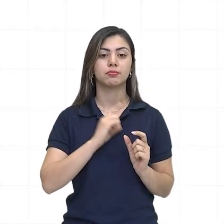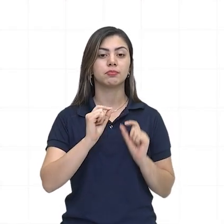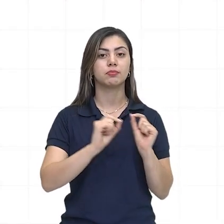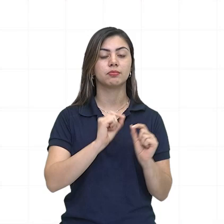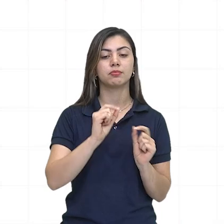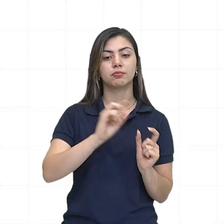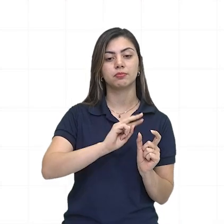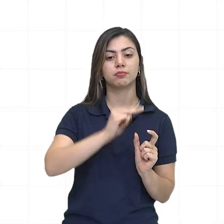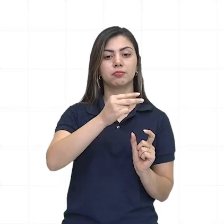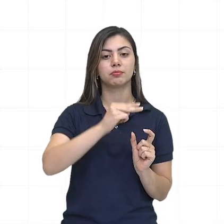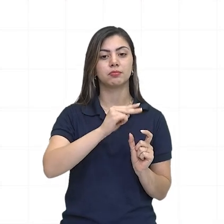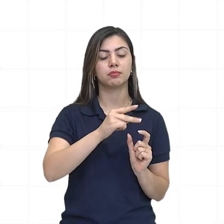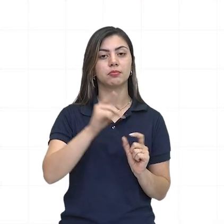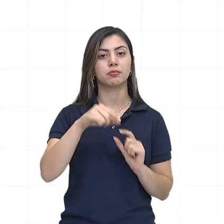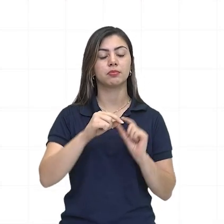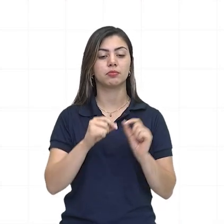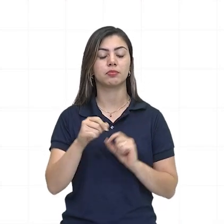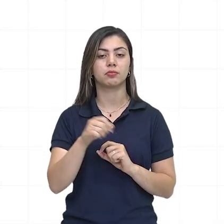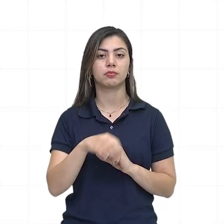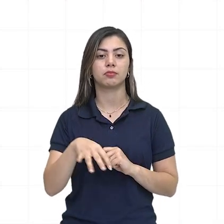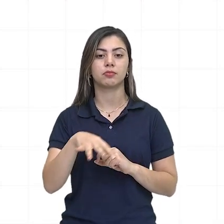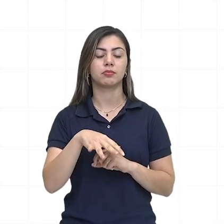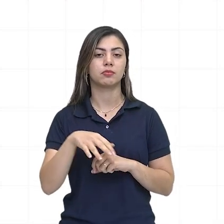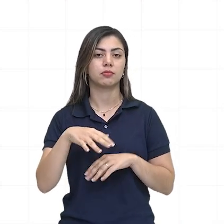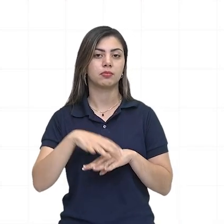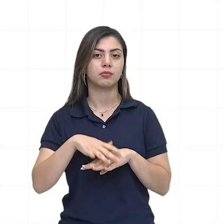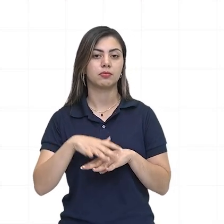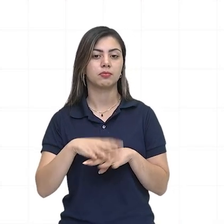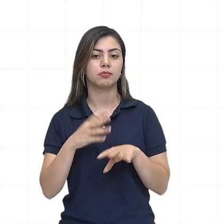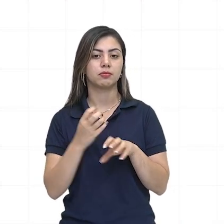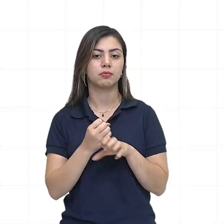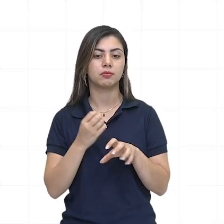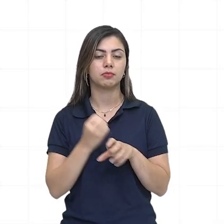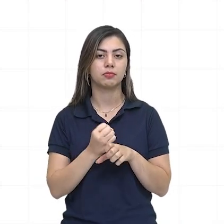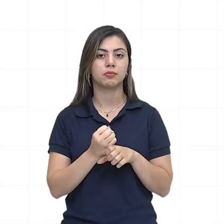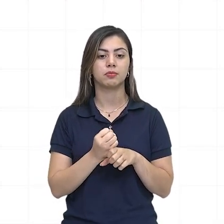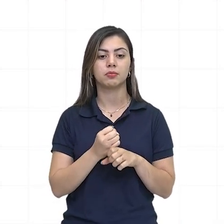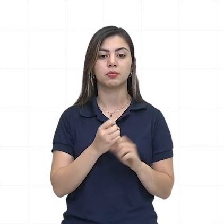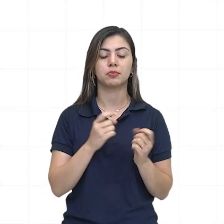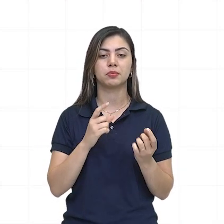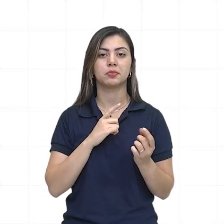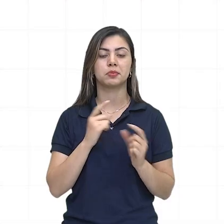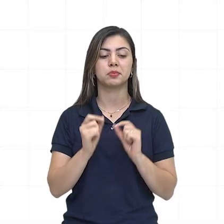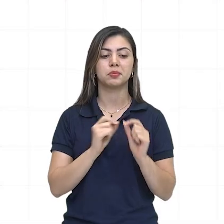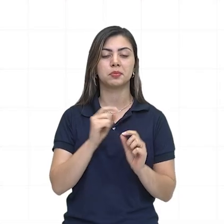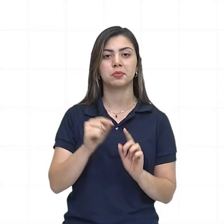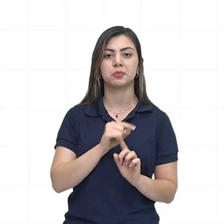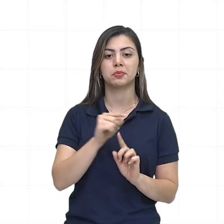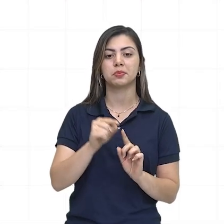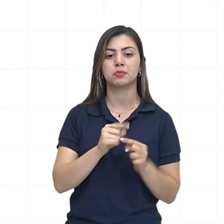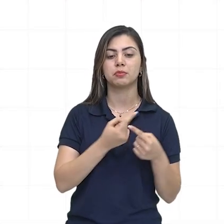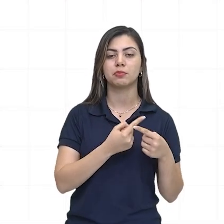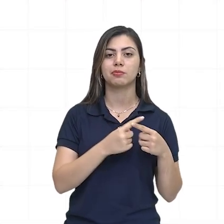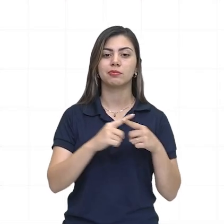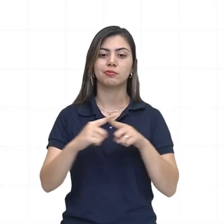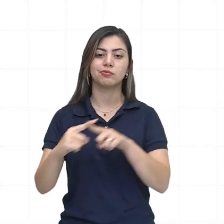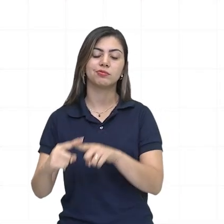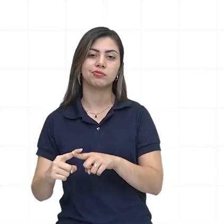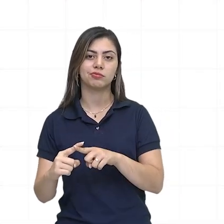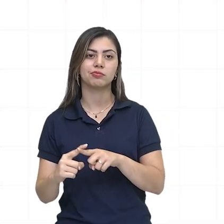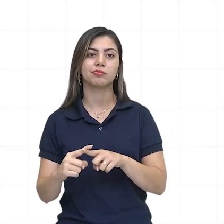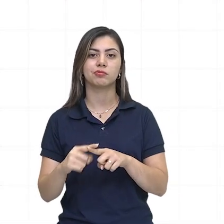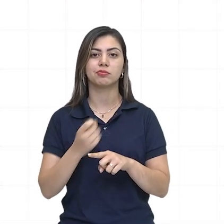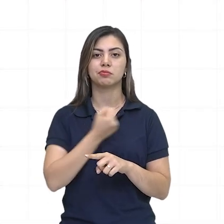ela é uma operação matemática que indica multiplicações sucessivas de